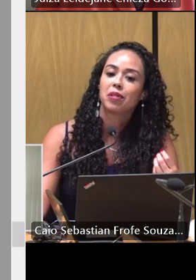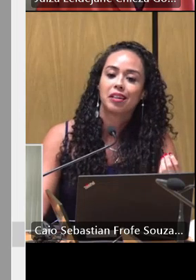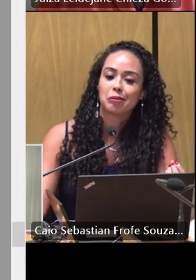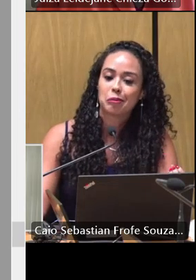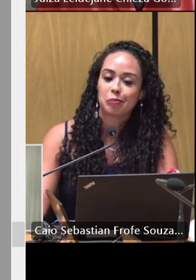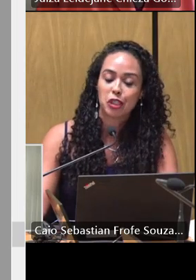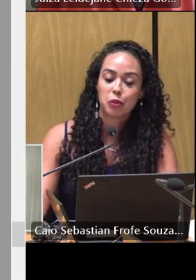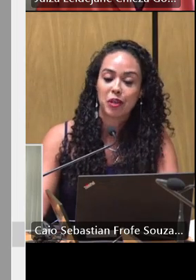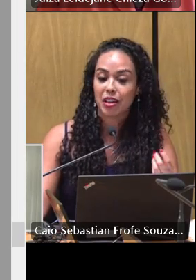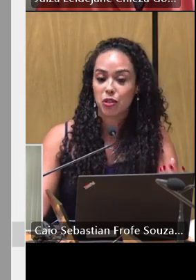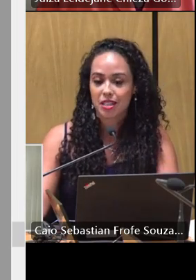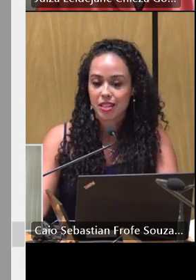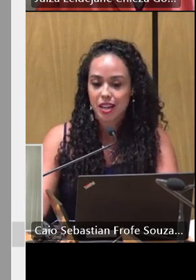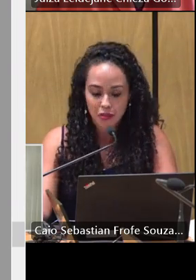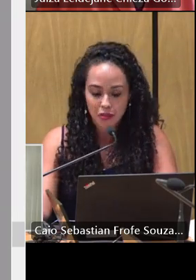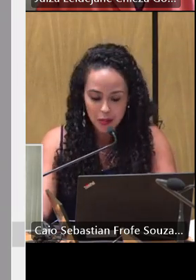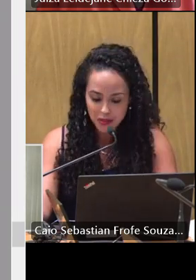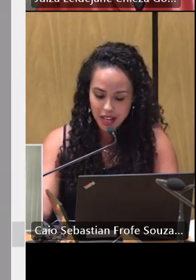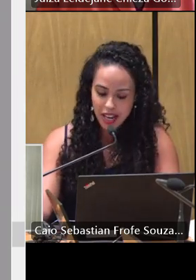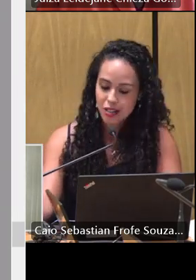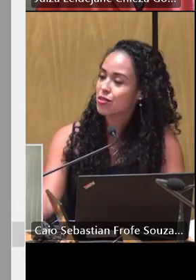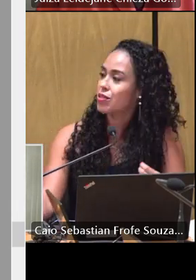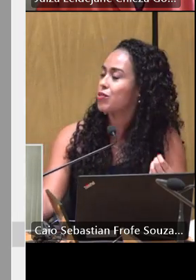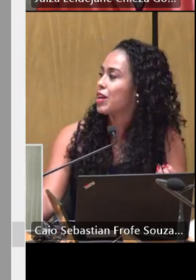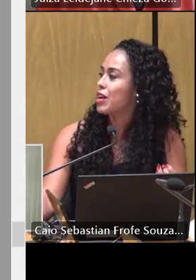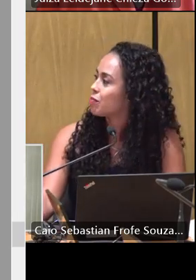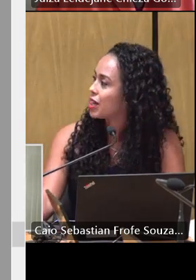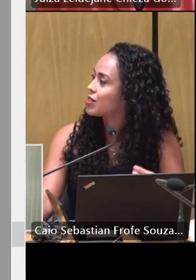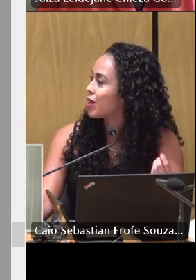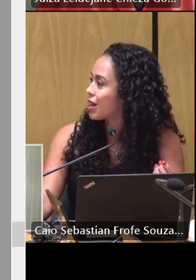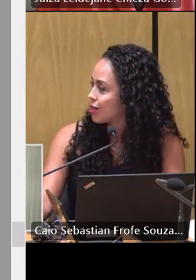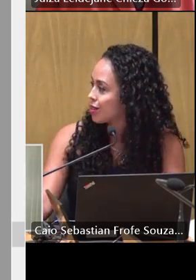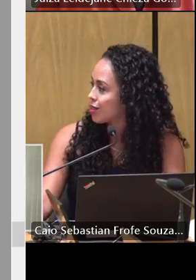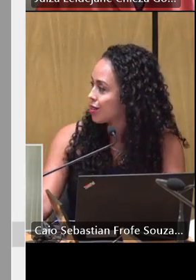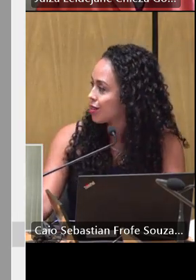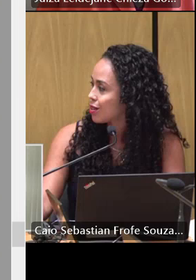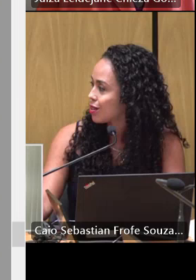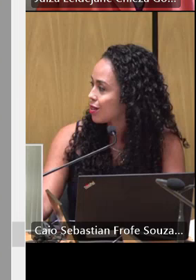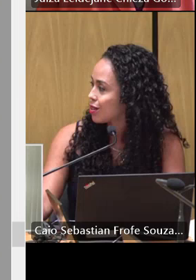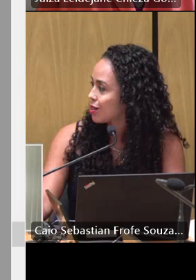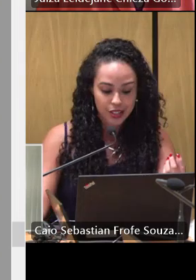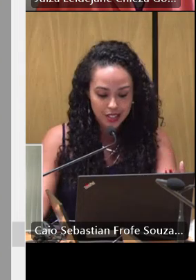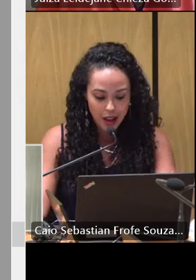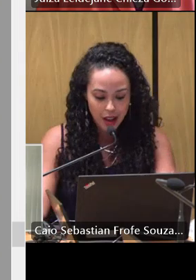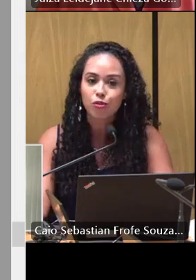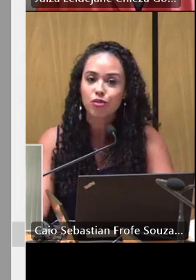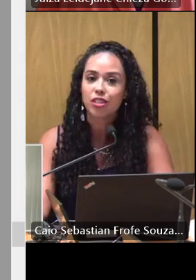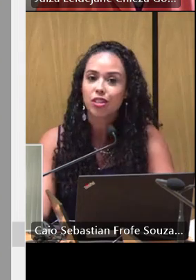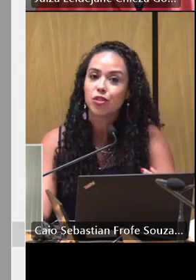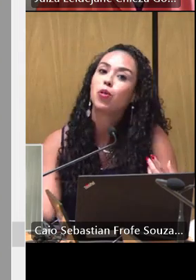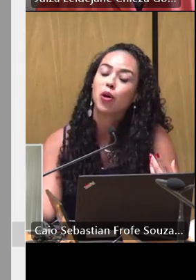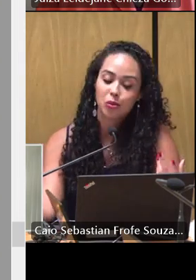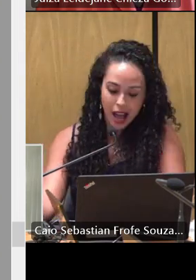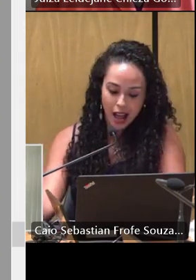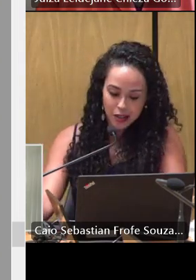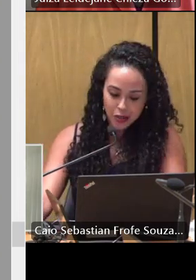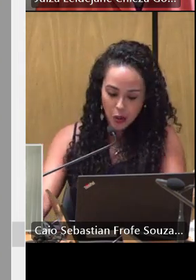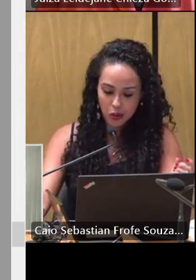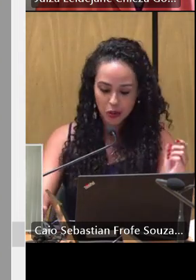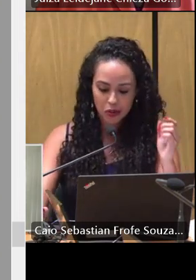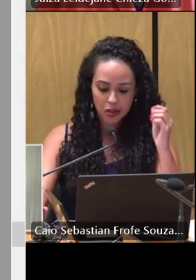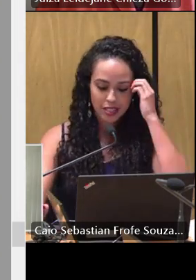uma uma vai experienciar de forma diferentes nos diversos ambientes Educacional de lazer de saúde de oportunidades